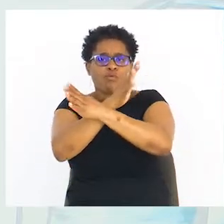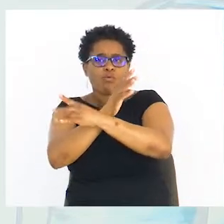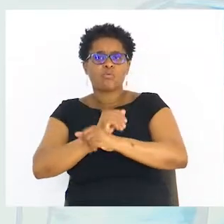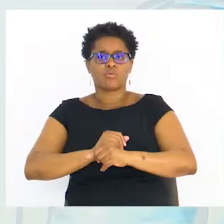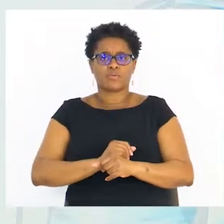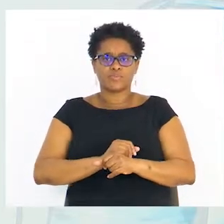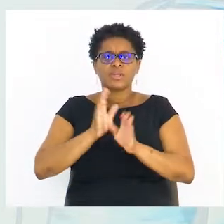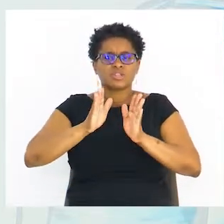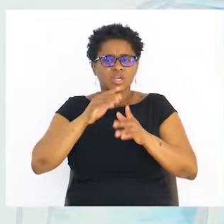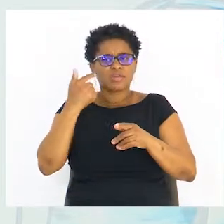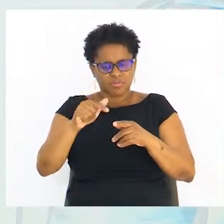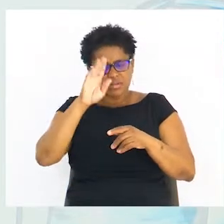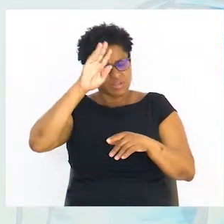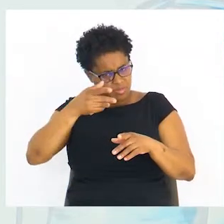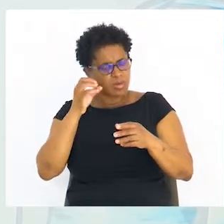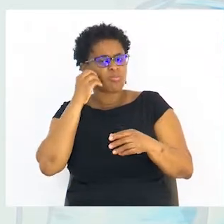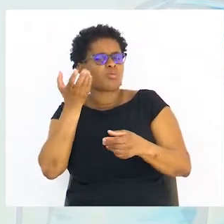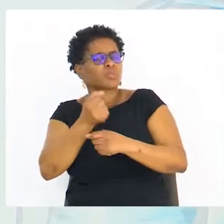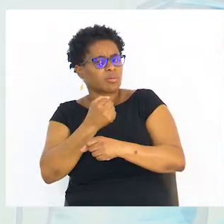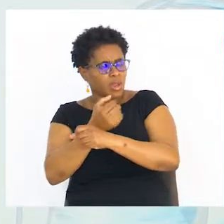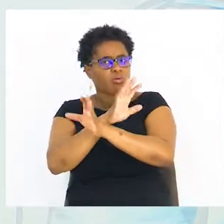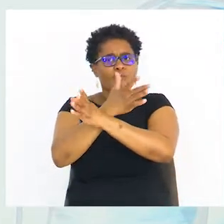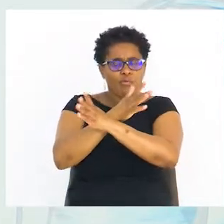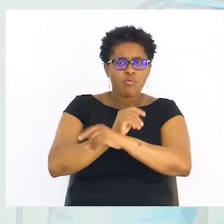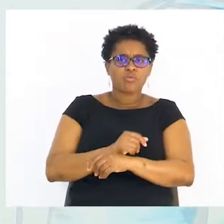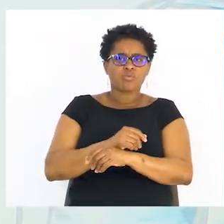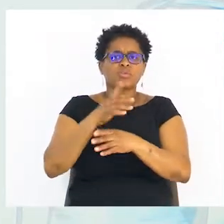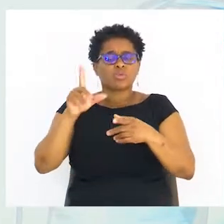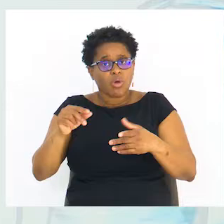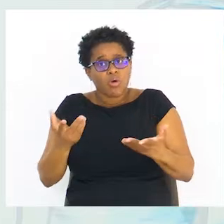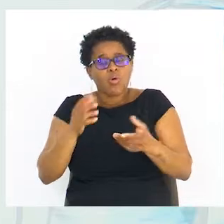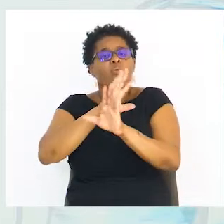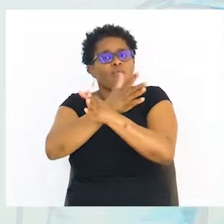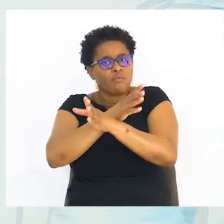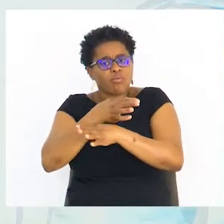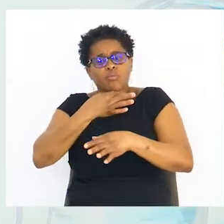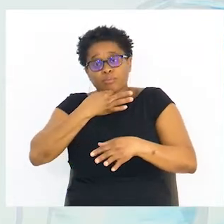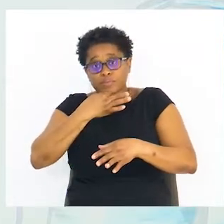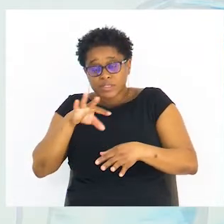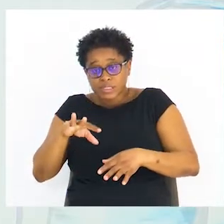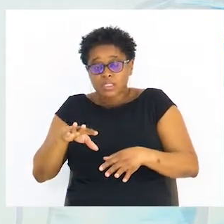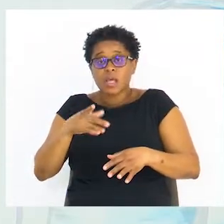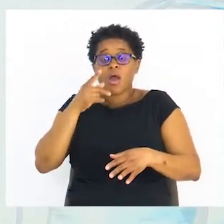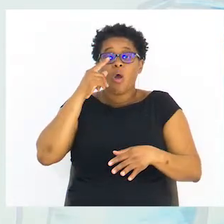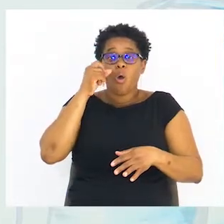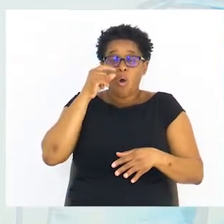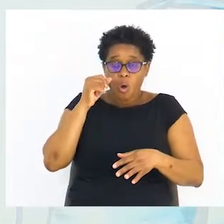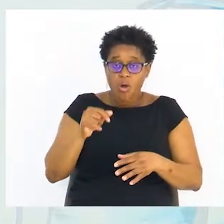fogo, já tinha dominado o fogo. Então, o fogo permitiu ao